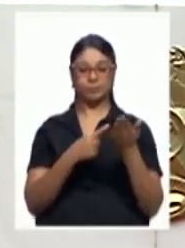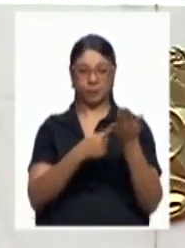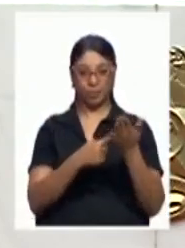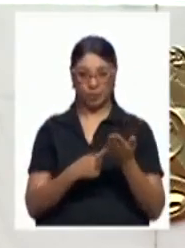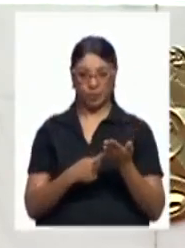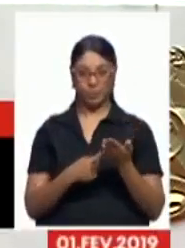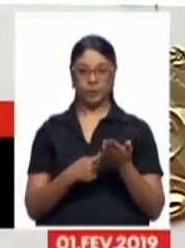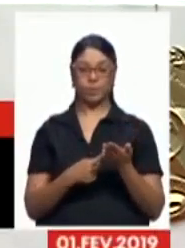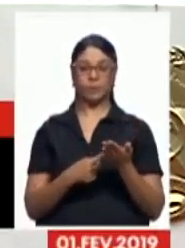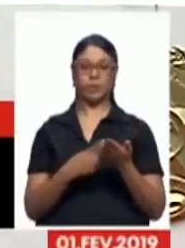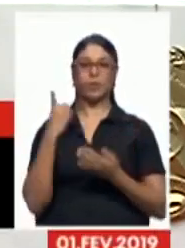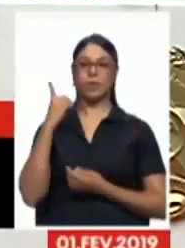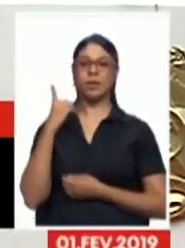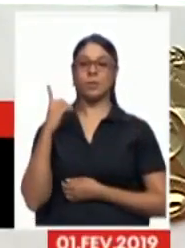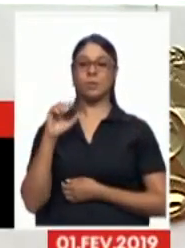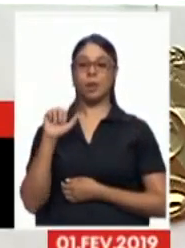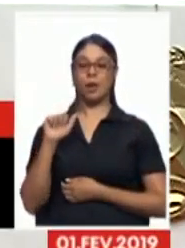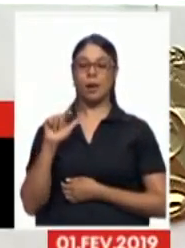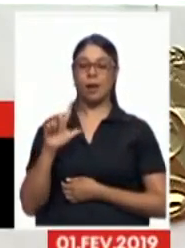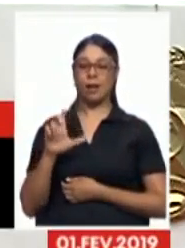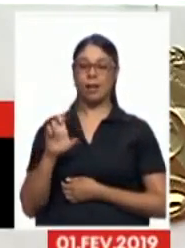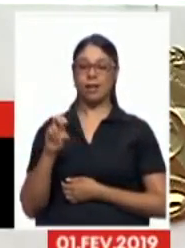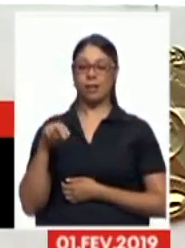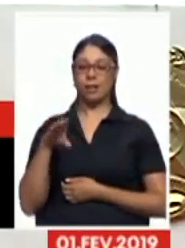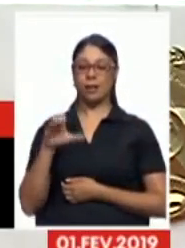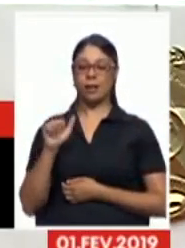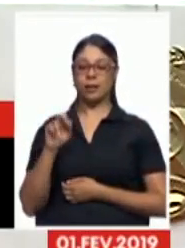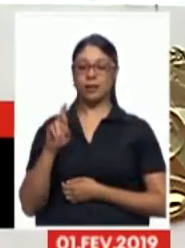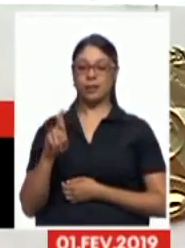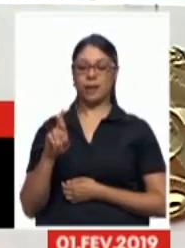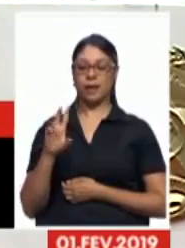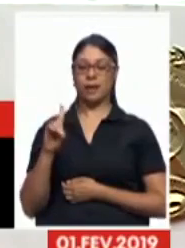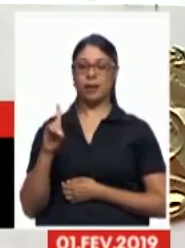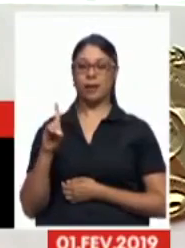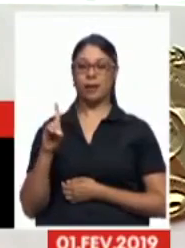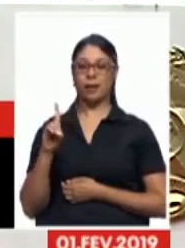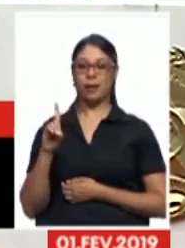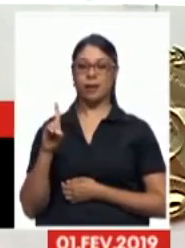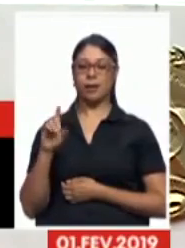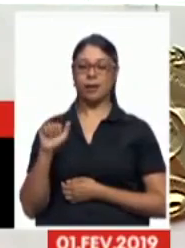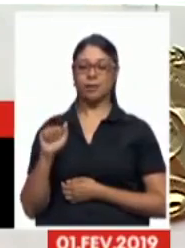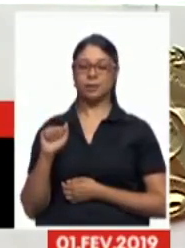Convido o deputado Alencar da Silveira Júnior a retornar à mesa.